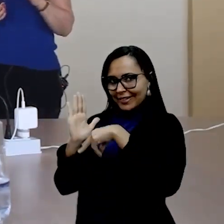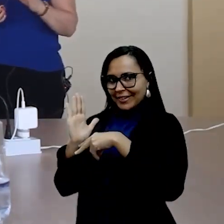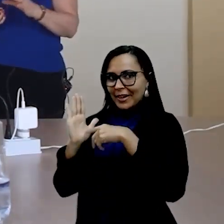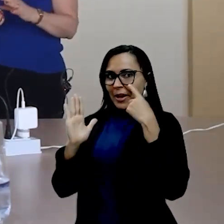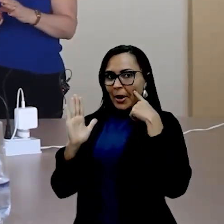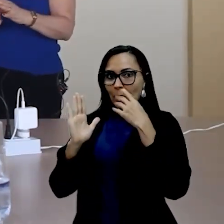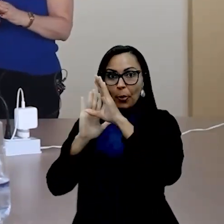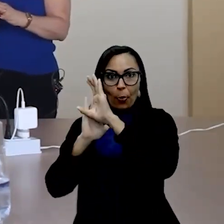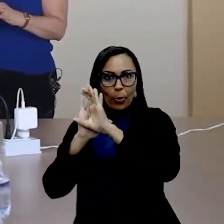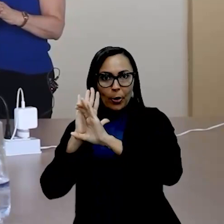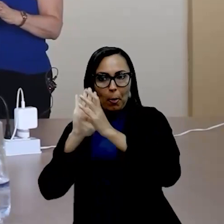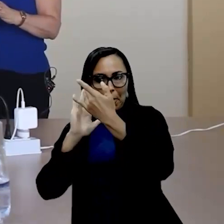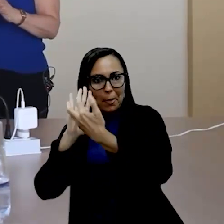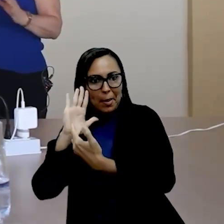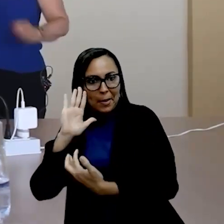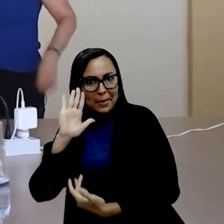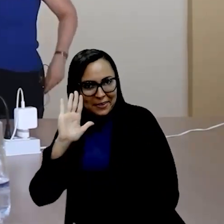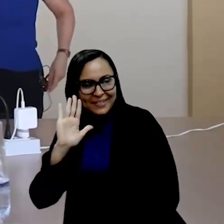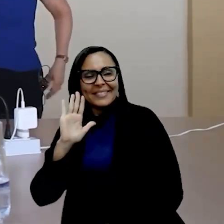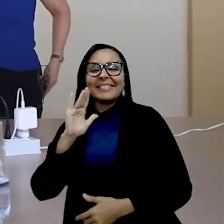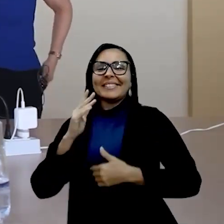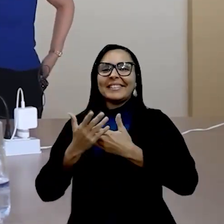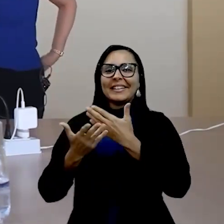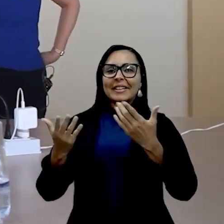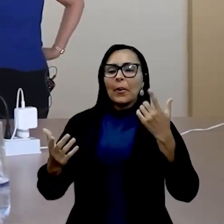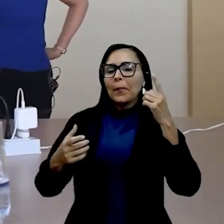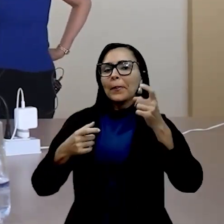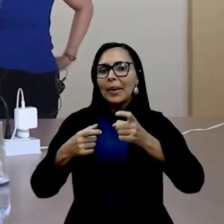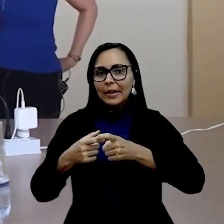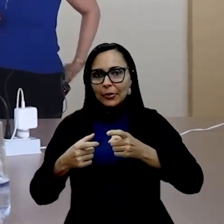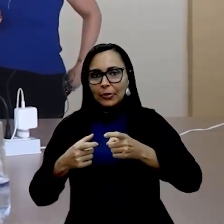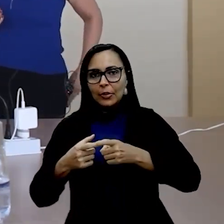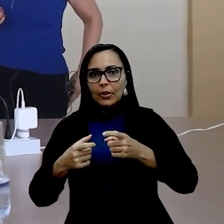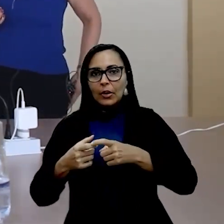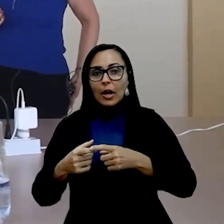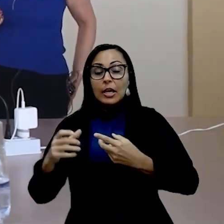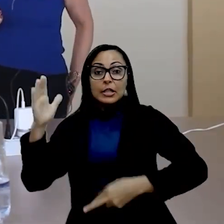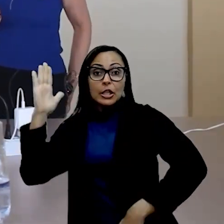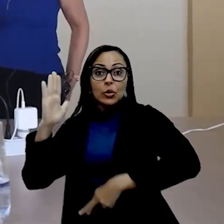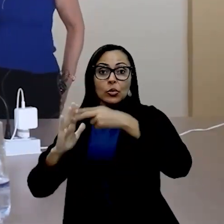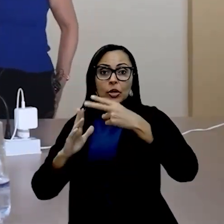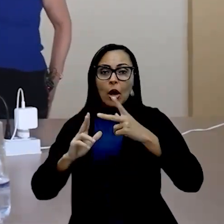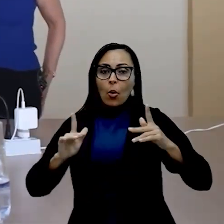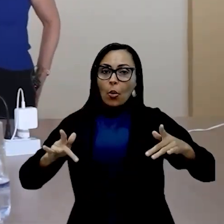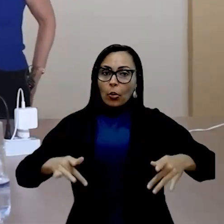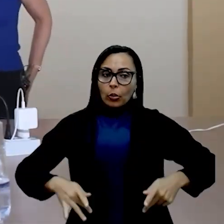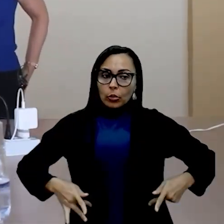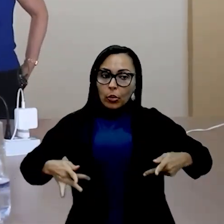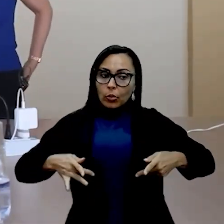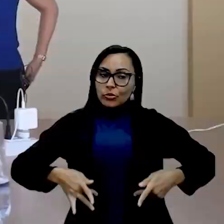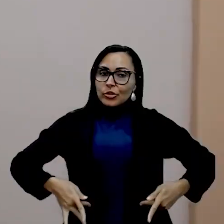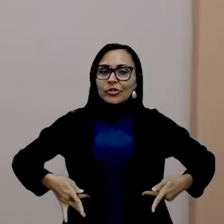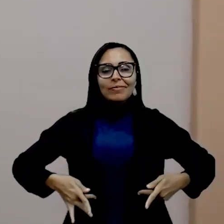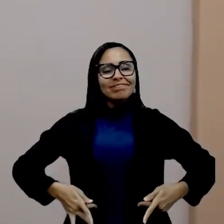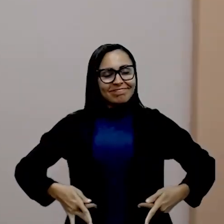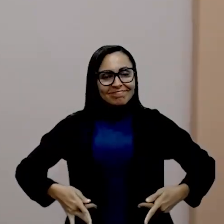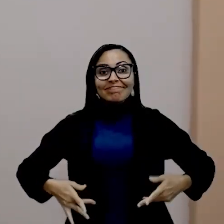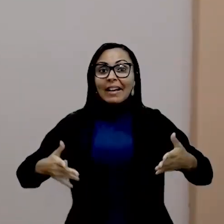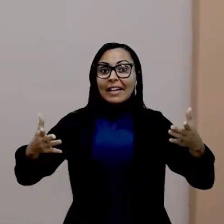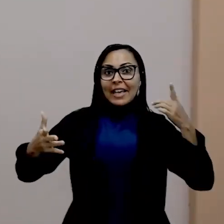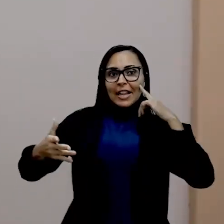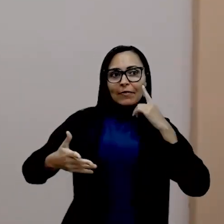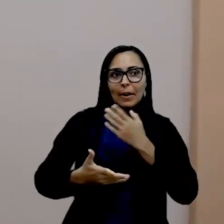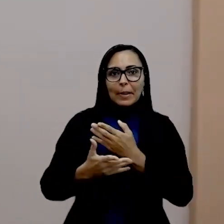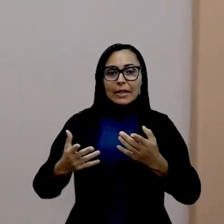muito extenso, o médico cirurgião urologista, né, que ele vai proferir